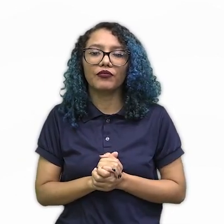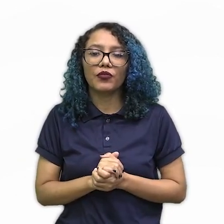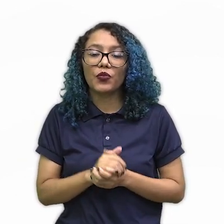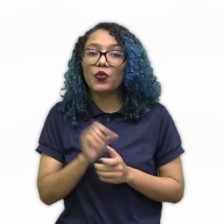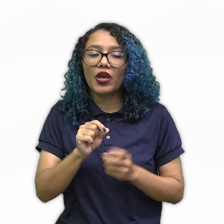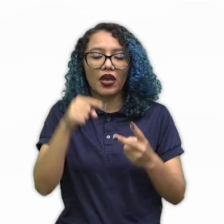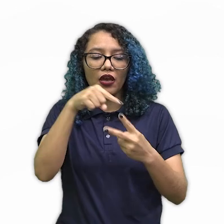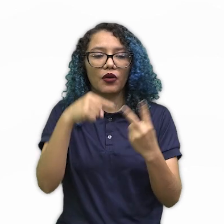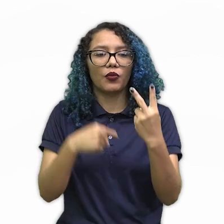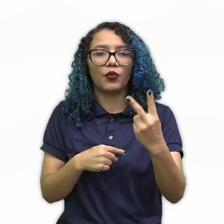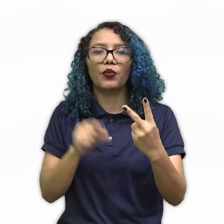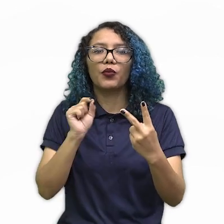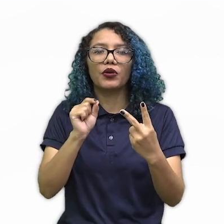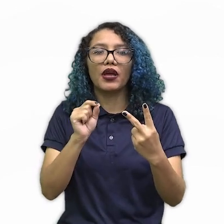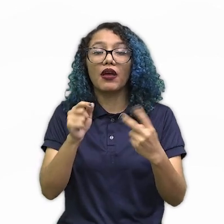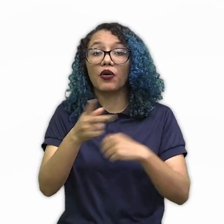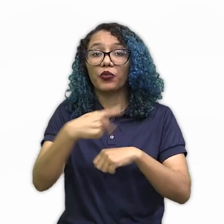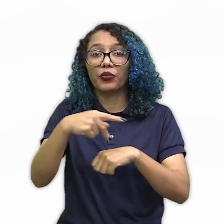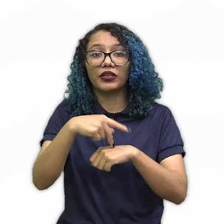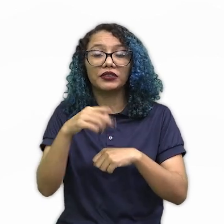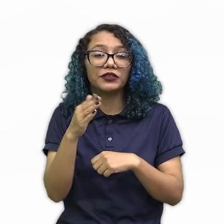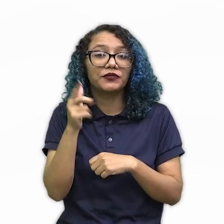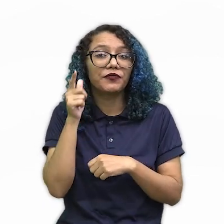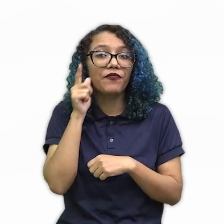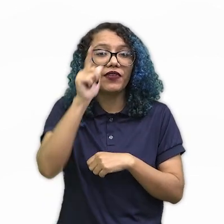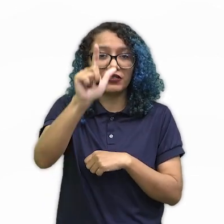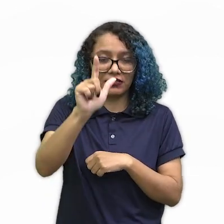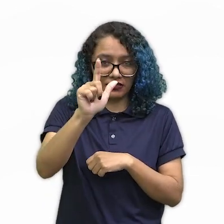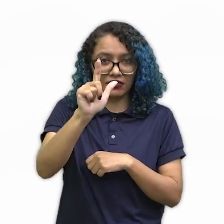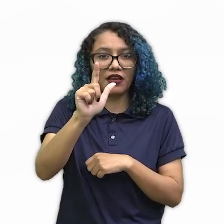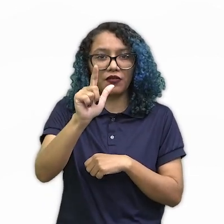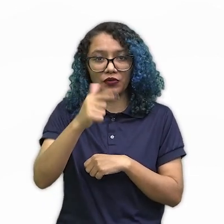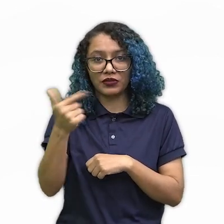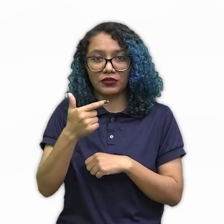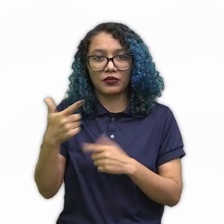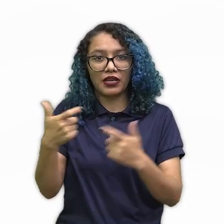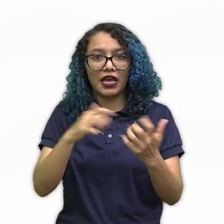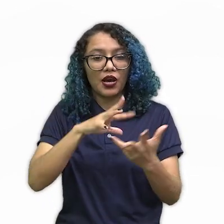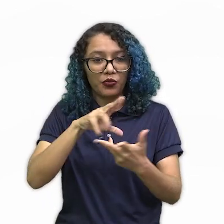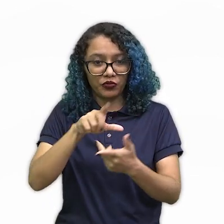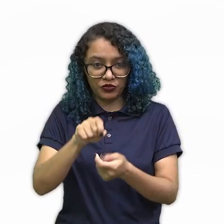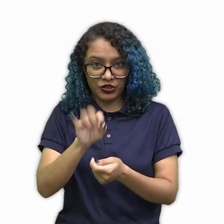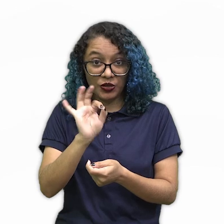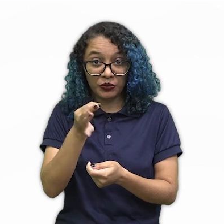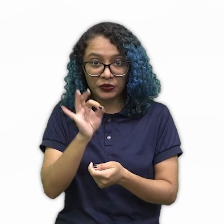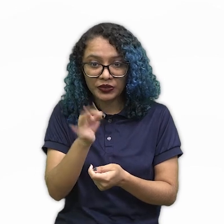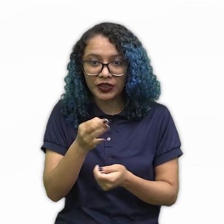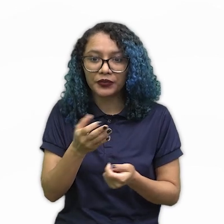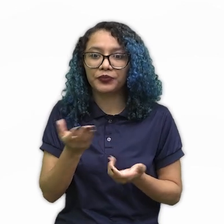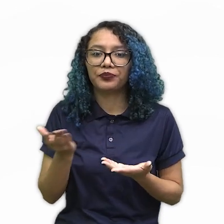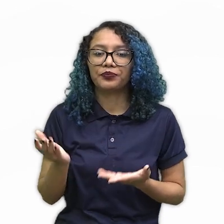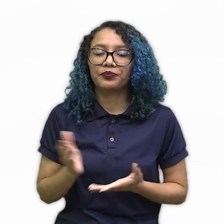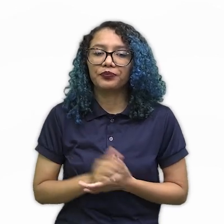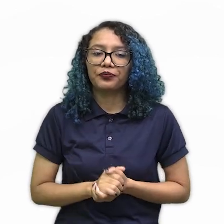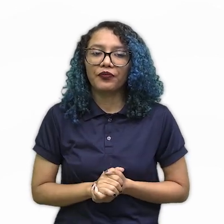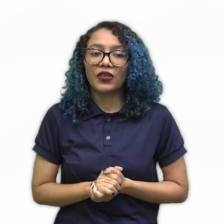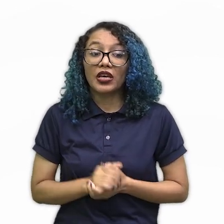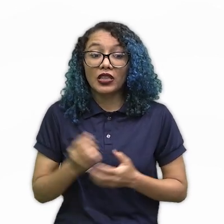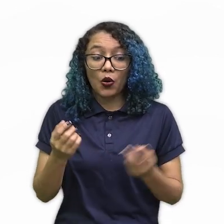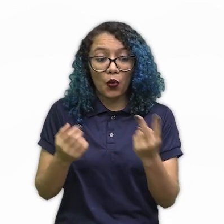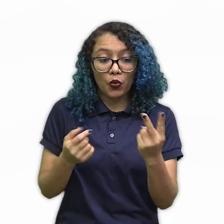os países que venceram ali os principais vencedores da Segunda Guerra Mundial. Esses dois países, eles